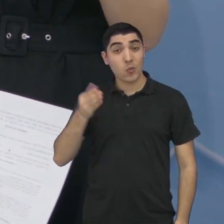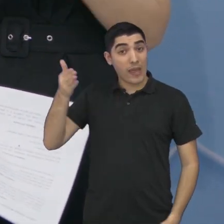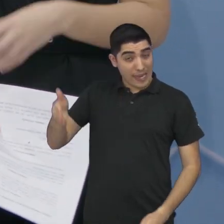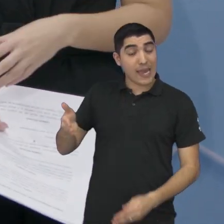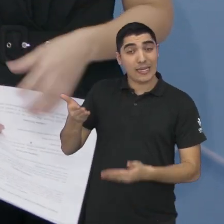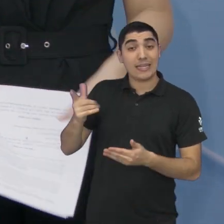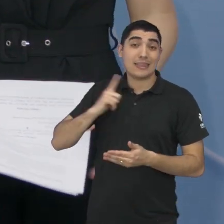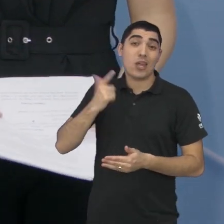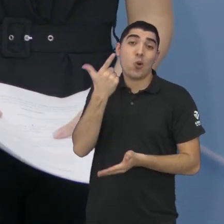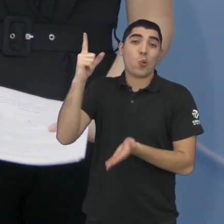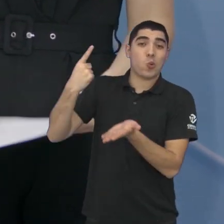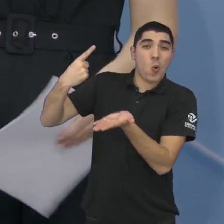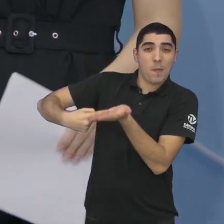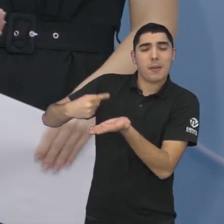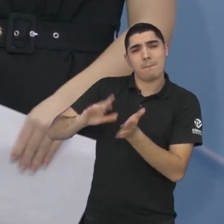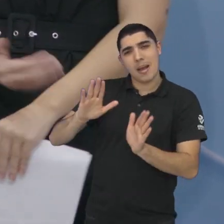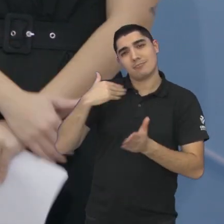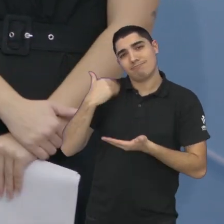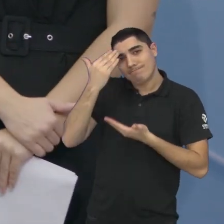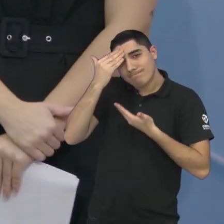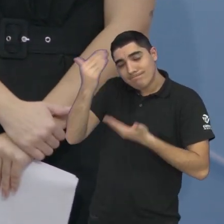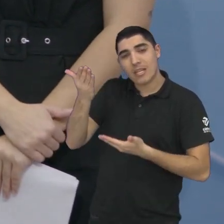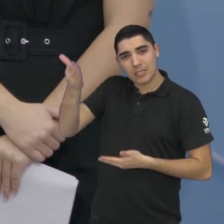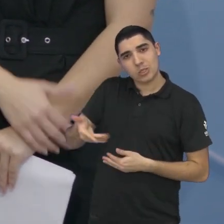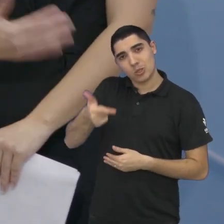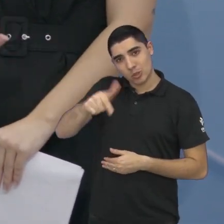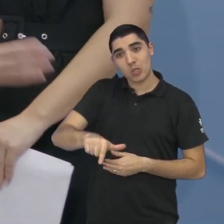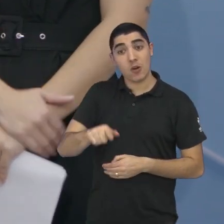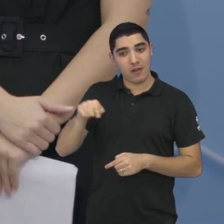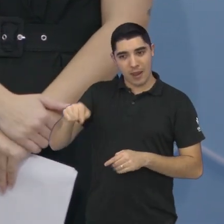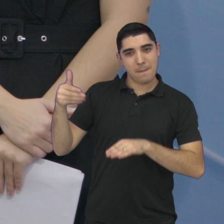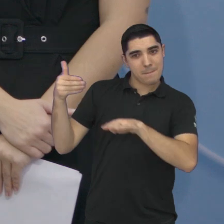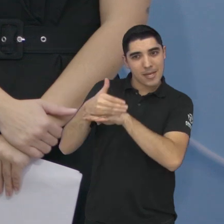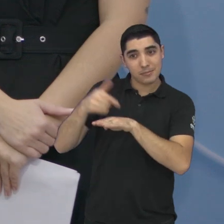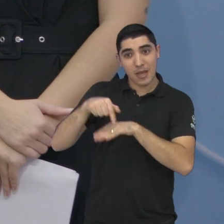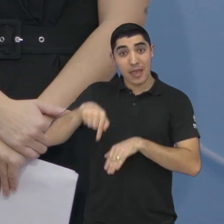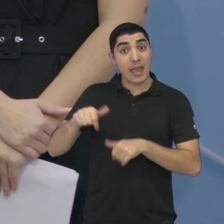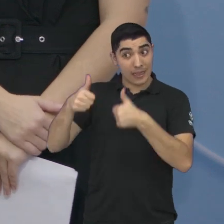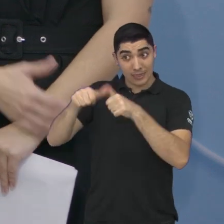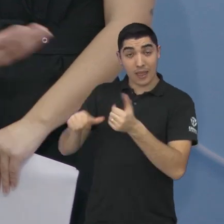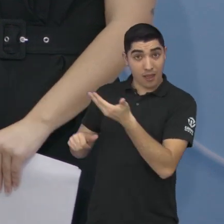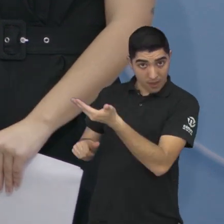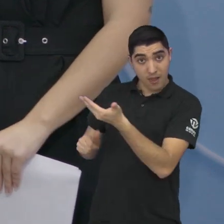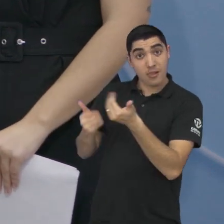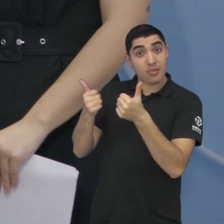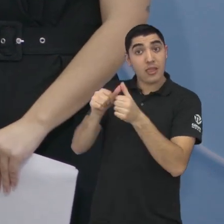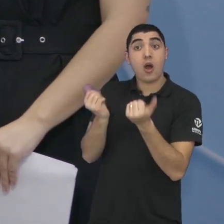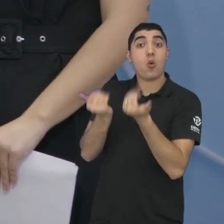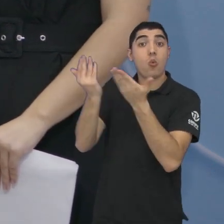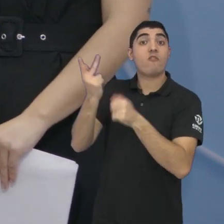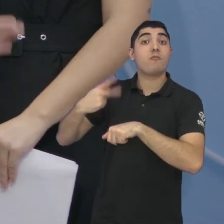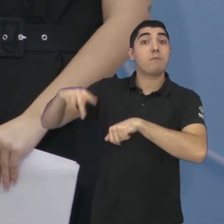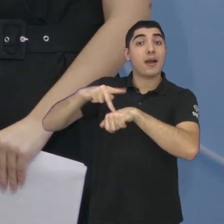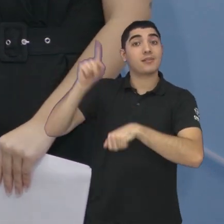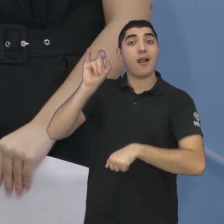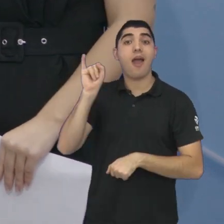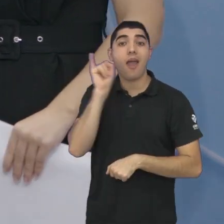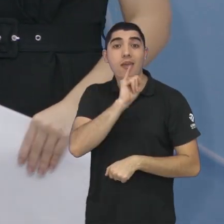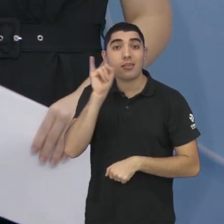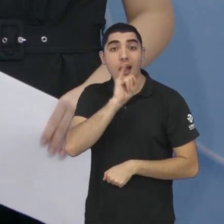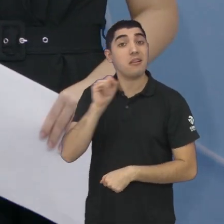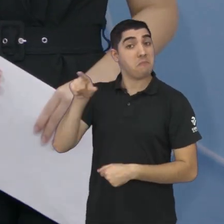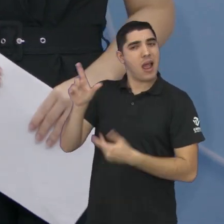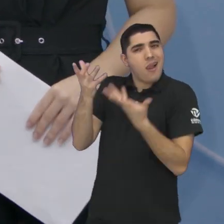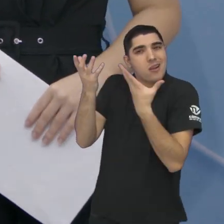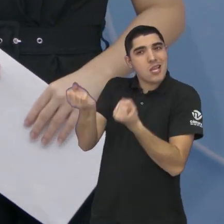um compromisso, mas eu gostaria de agradecê-lo mais uma vez por participar aqui com a gente. O professor Ernesto, ele está na Itália,